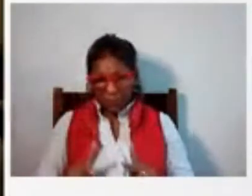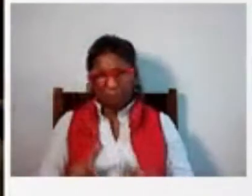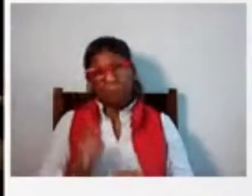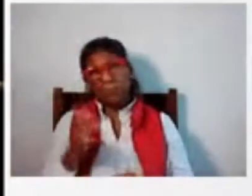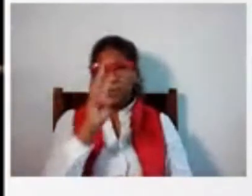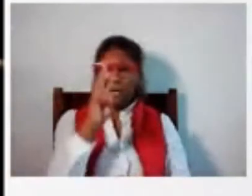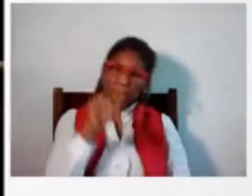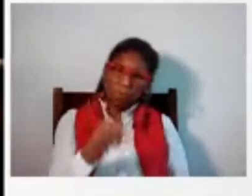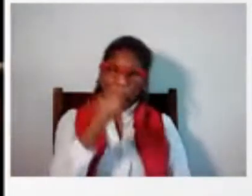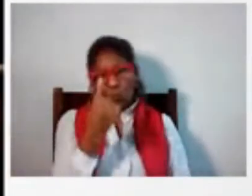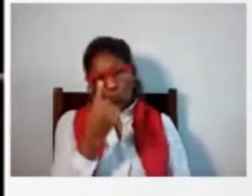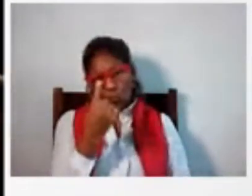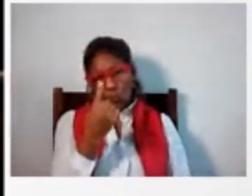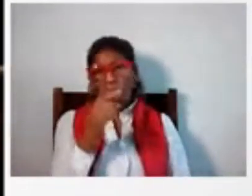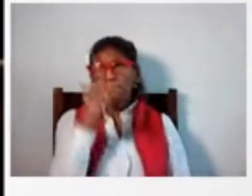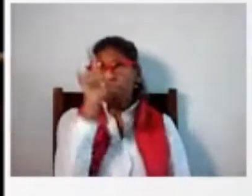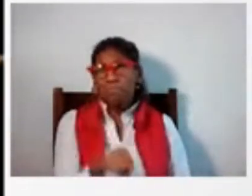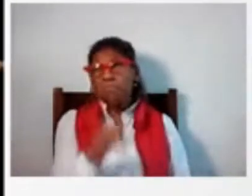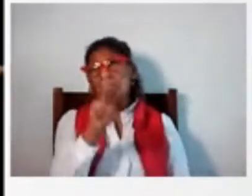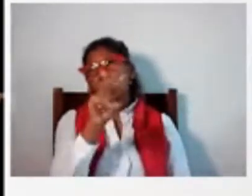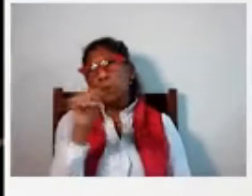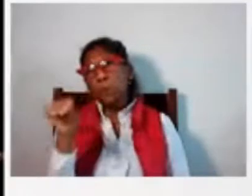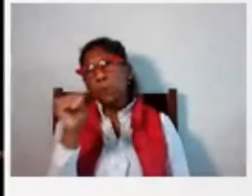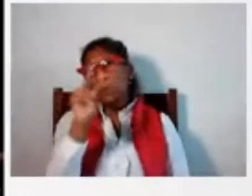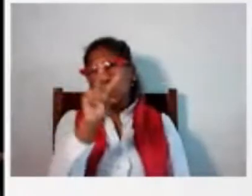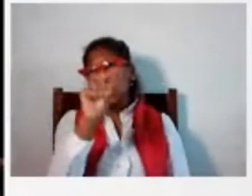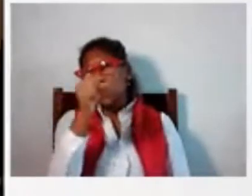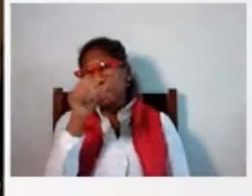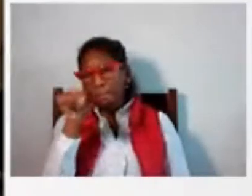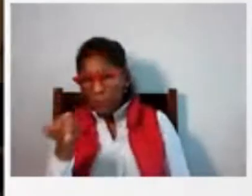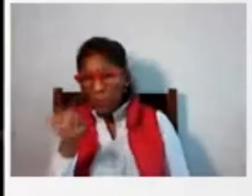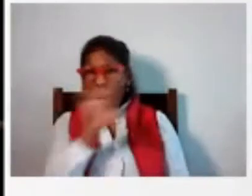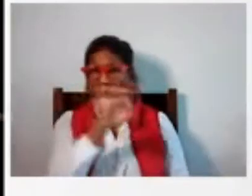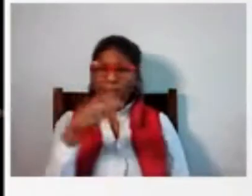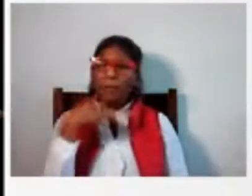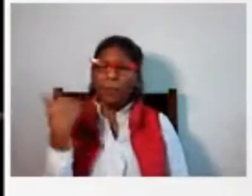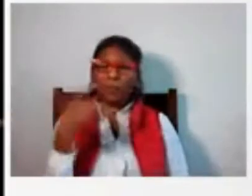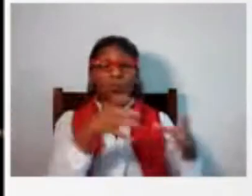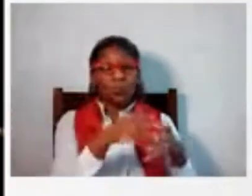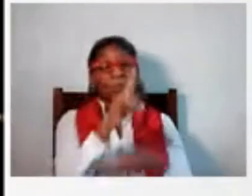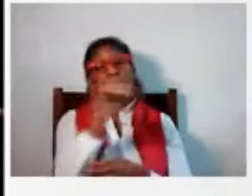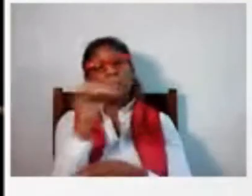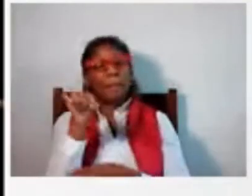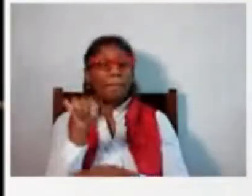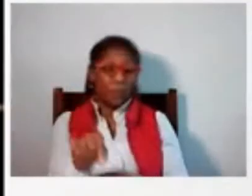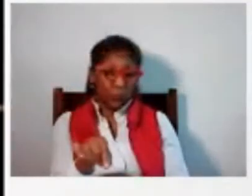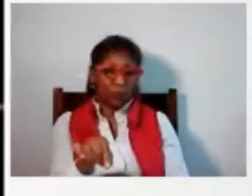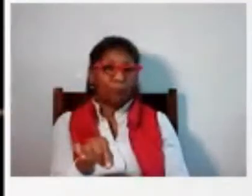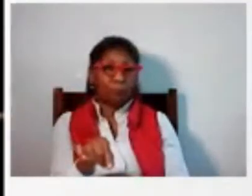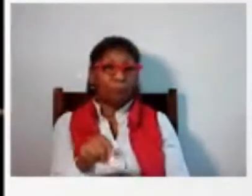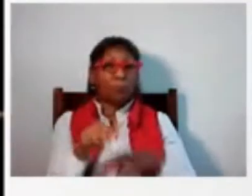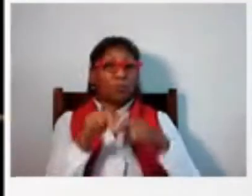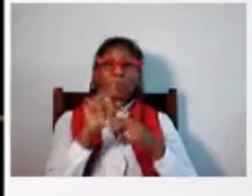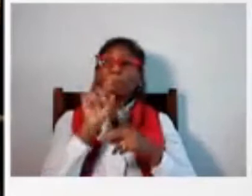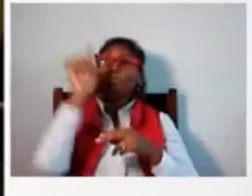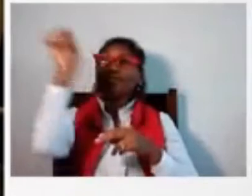3,1 óbitos para 280 mil habitantes, é mais de um óbito para cada grupo de 100 mil, por isso leva esse indicador para a